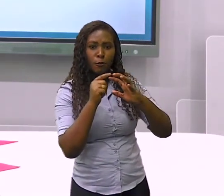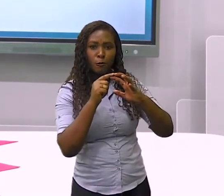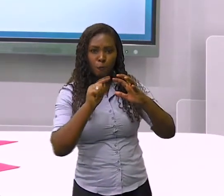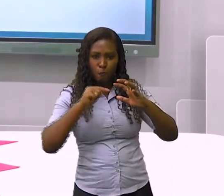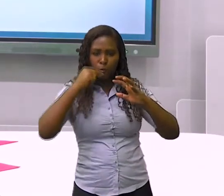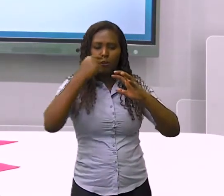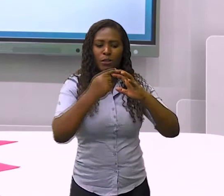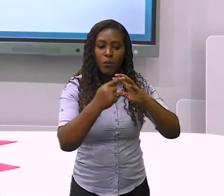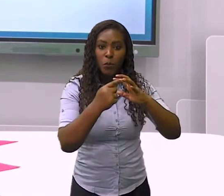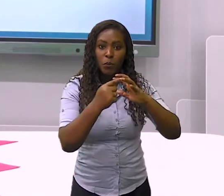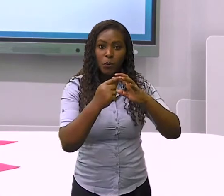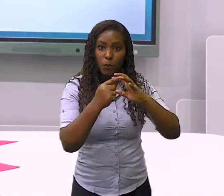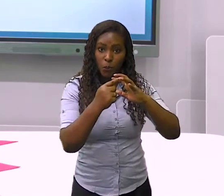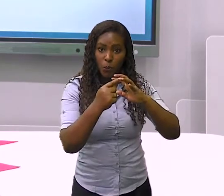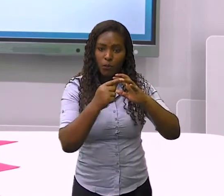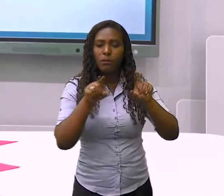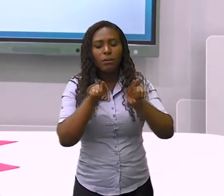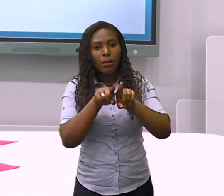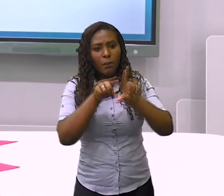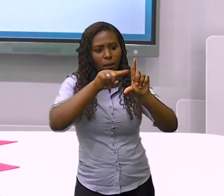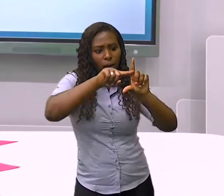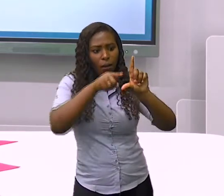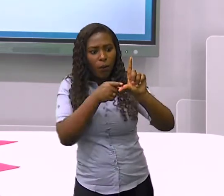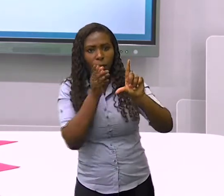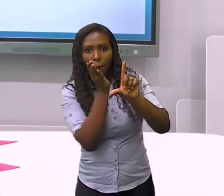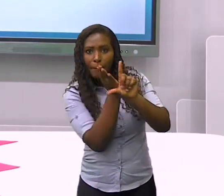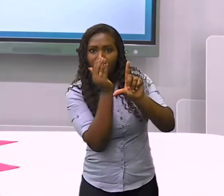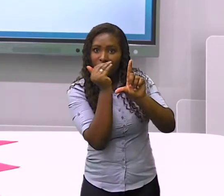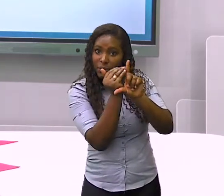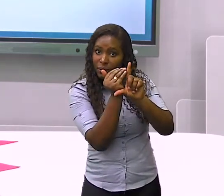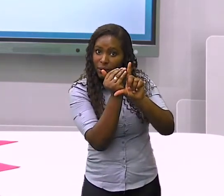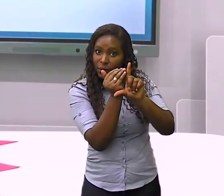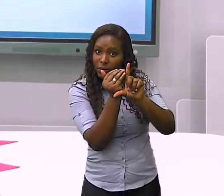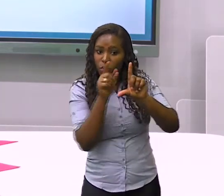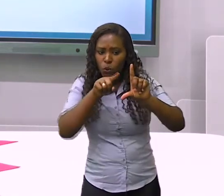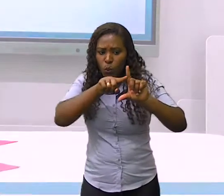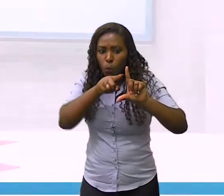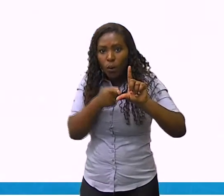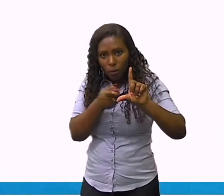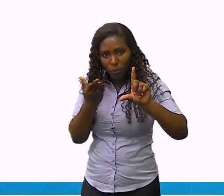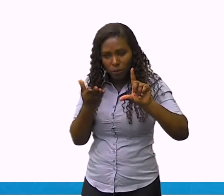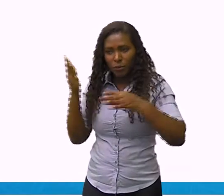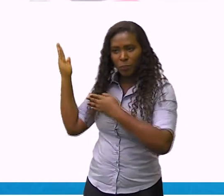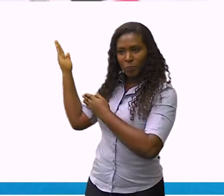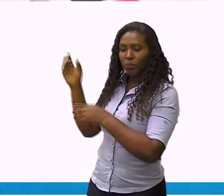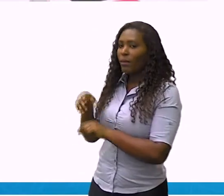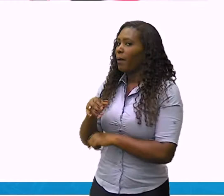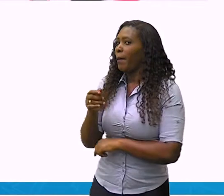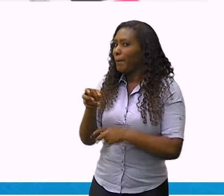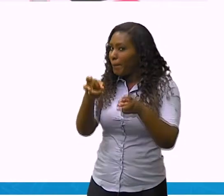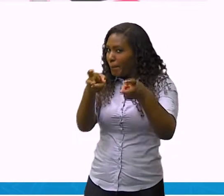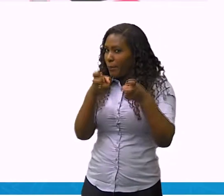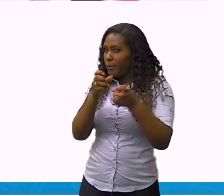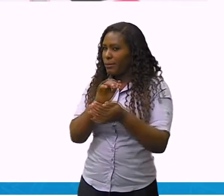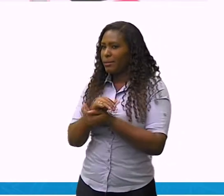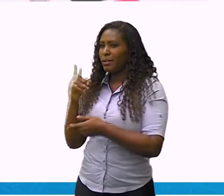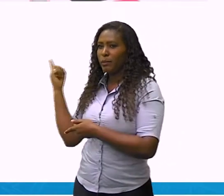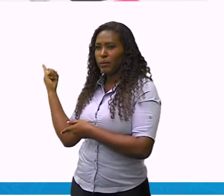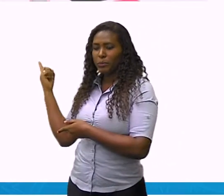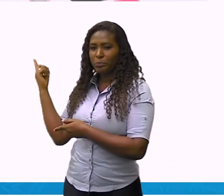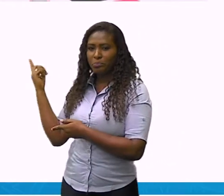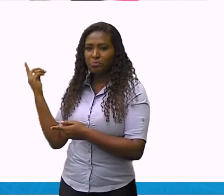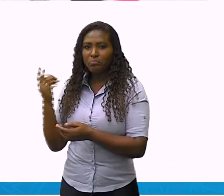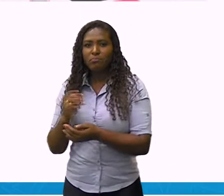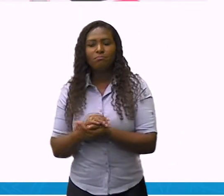dos ângulos. Veja como. Veja. As diagonais de um losango estão contidas